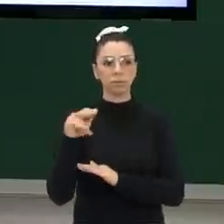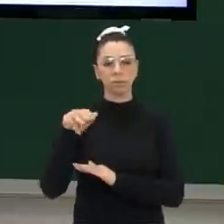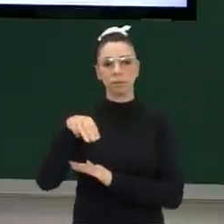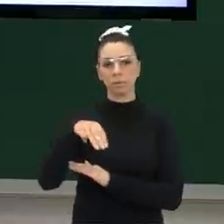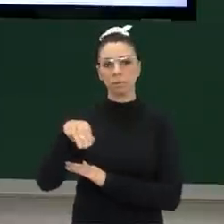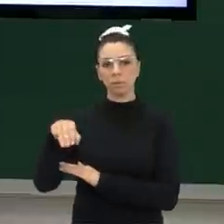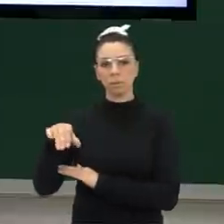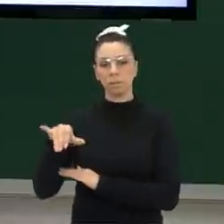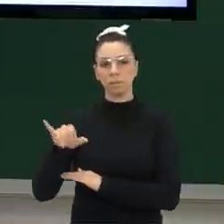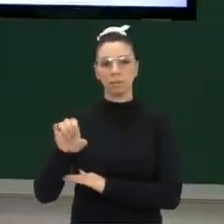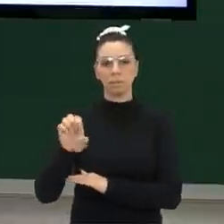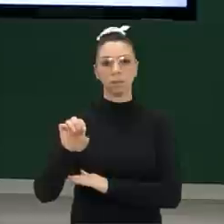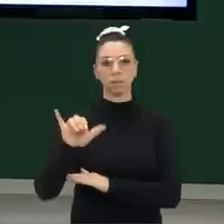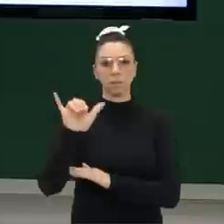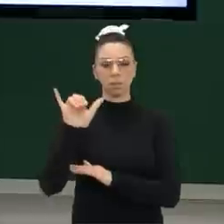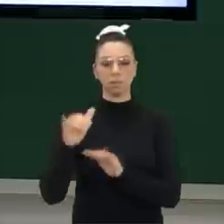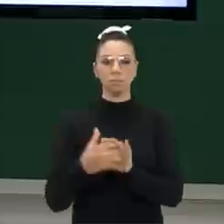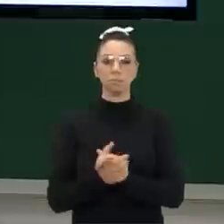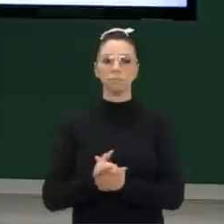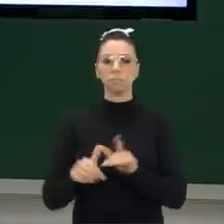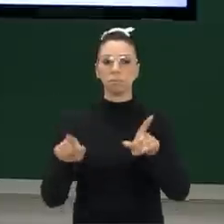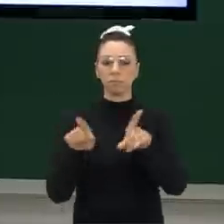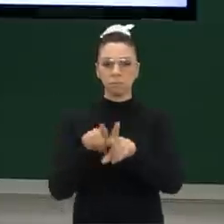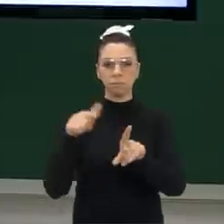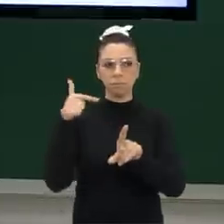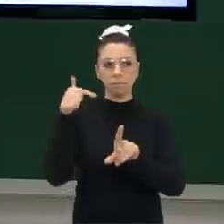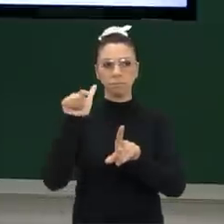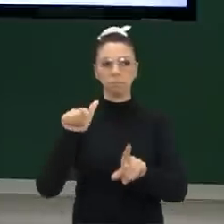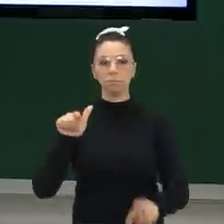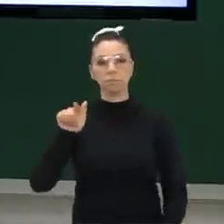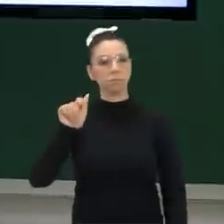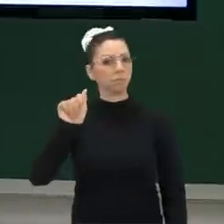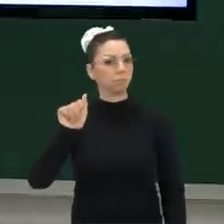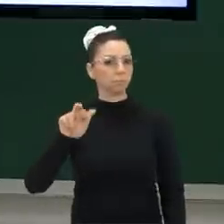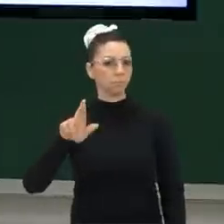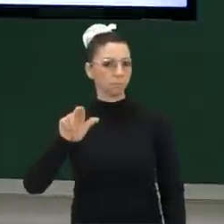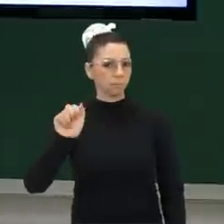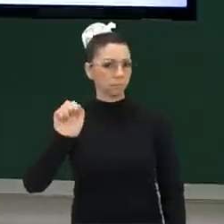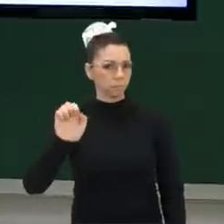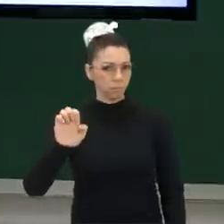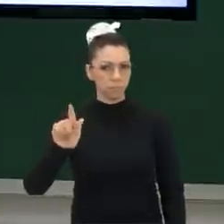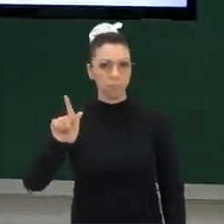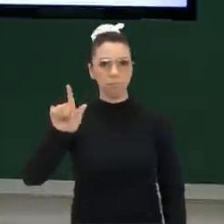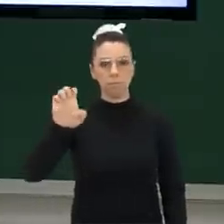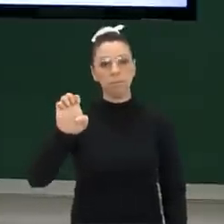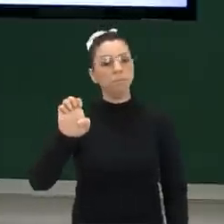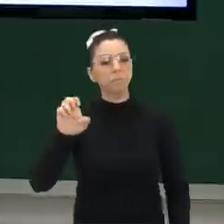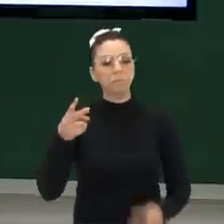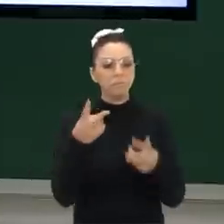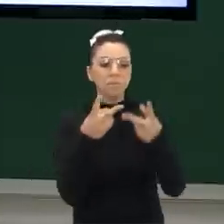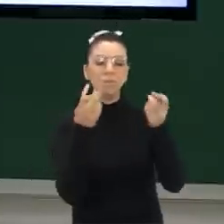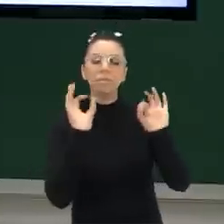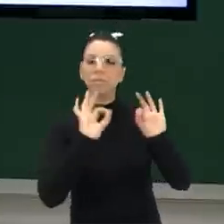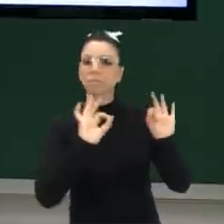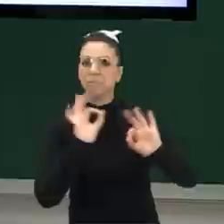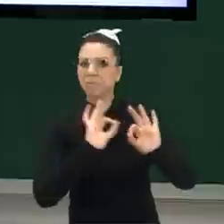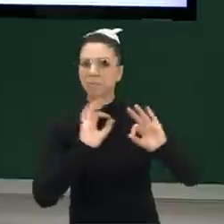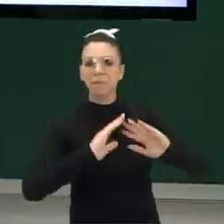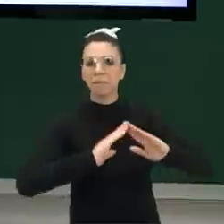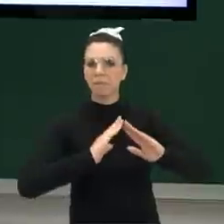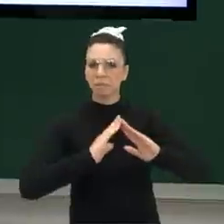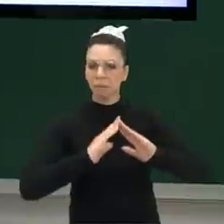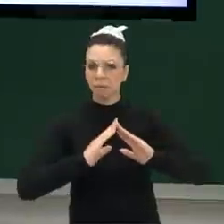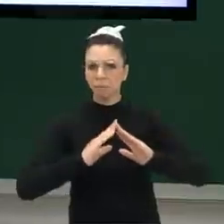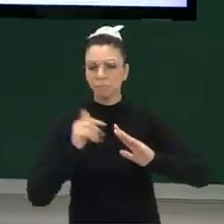é. Mas nenhuma delas também tem garagem. Então, a gente não consegue observar nenhuma garagem